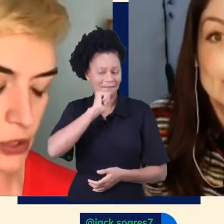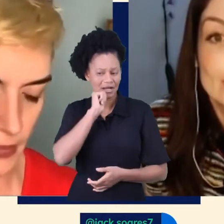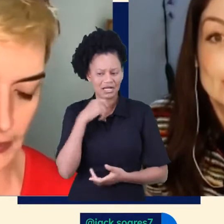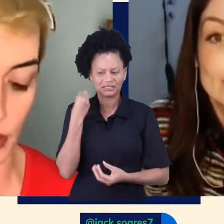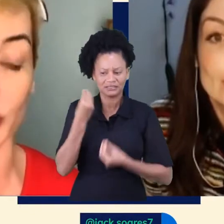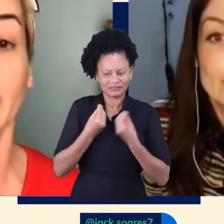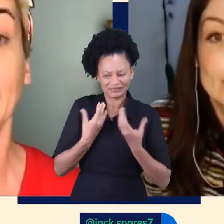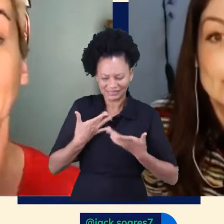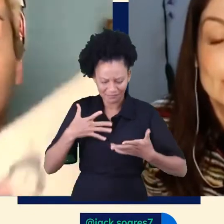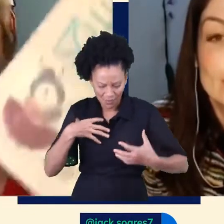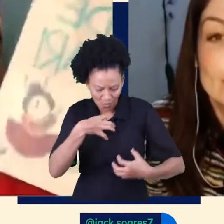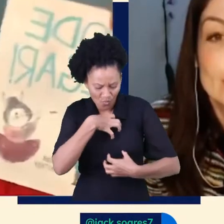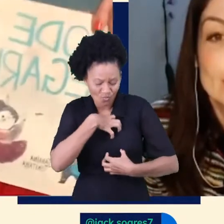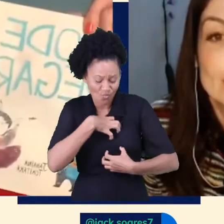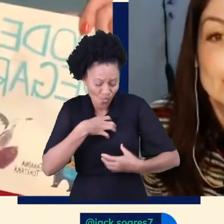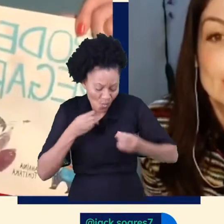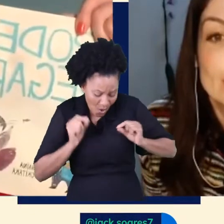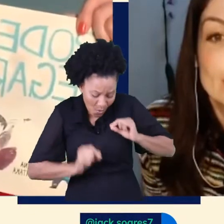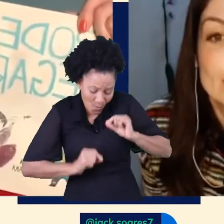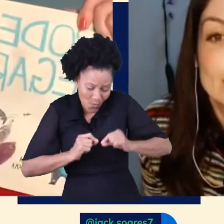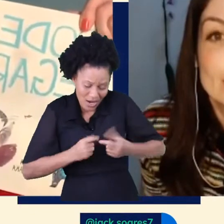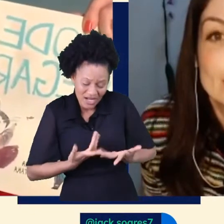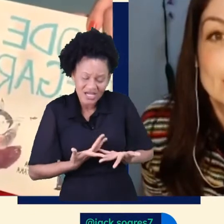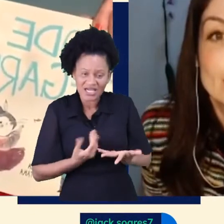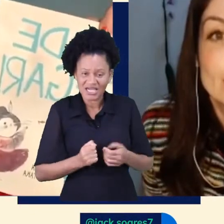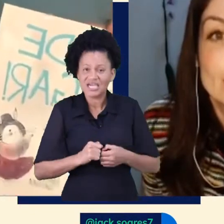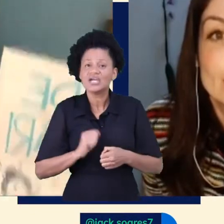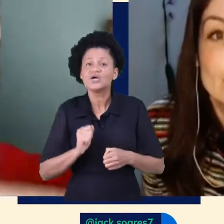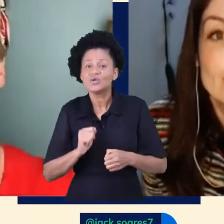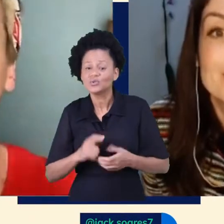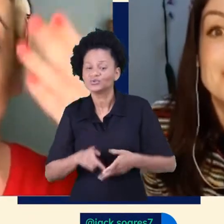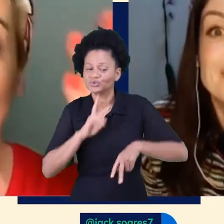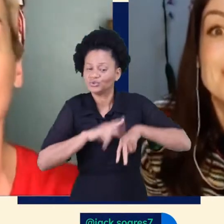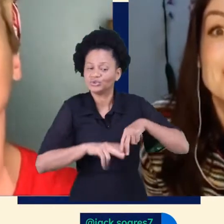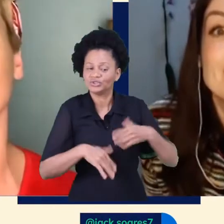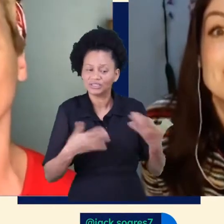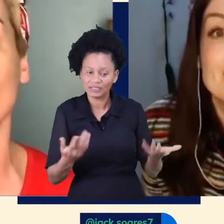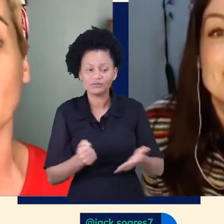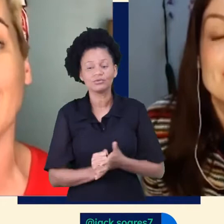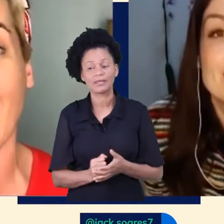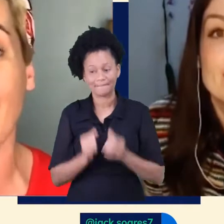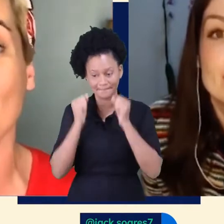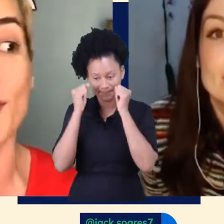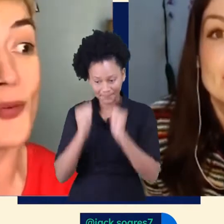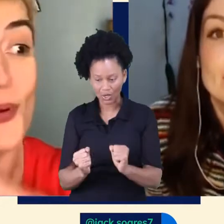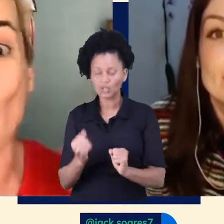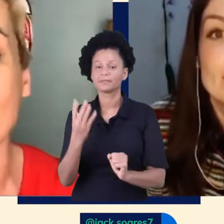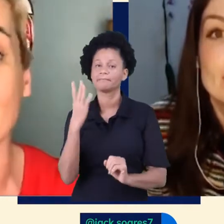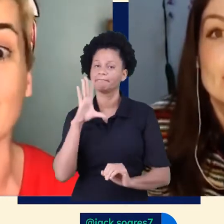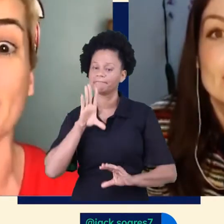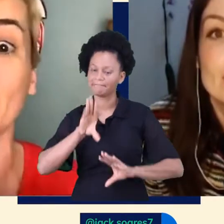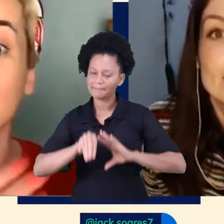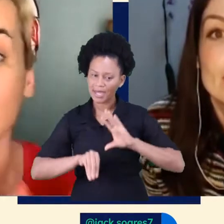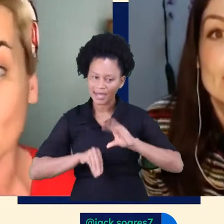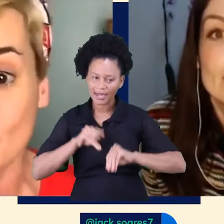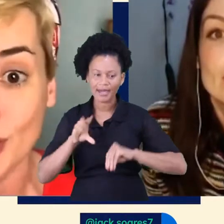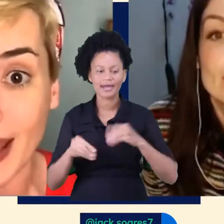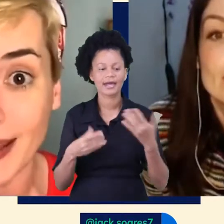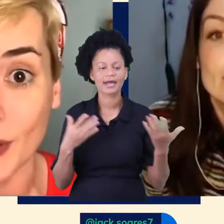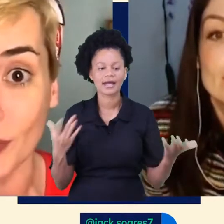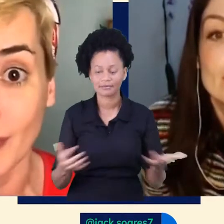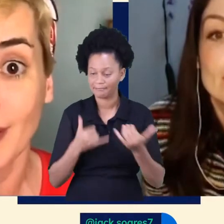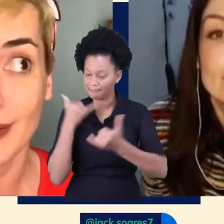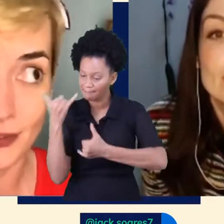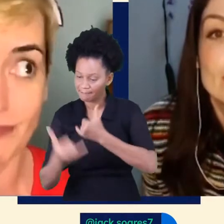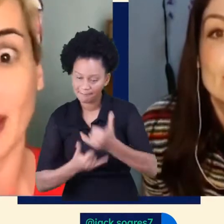bem maravilhosa, do Maremoto. E tem o Pode Pegar, que também é super legal, que fala dessa questão do brincar com coisas que, de repente, são de